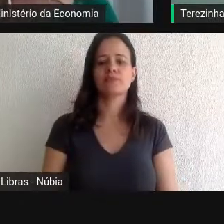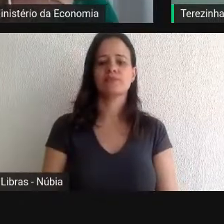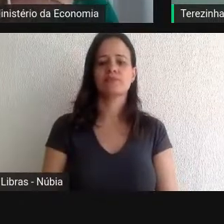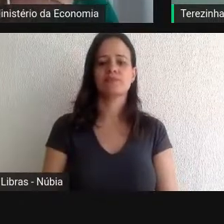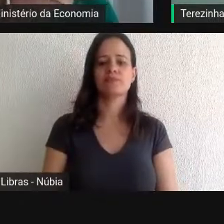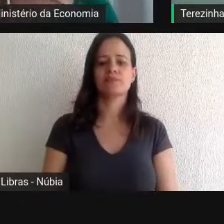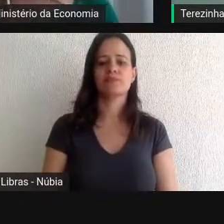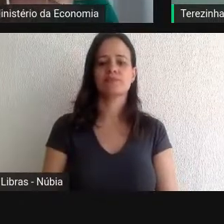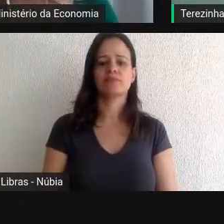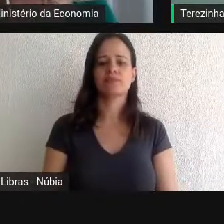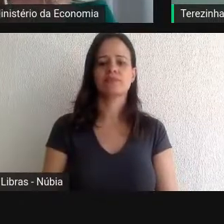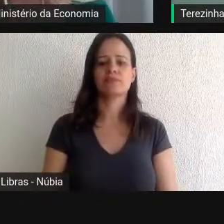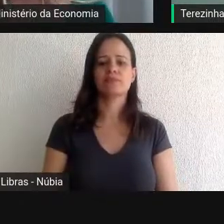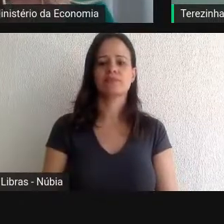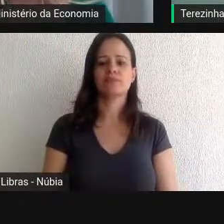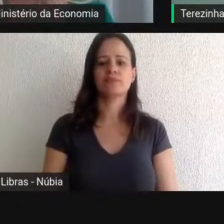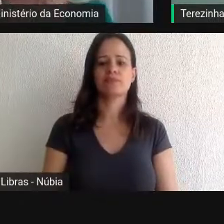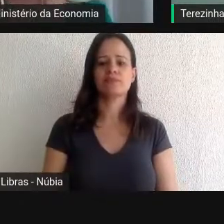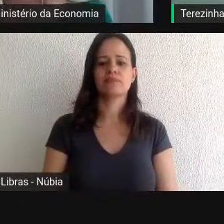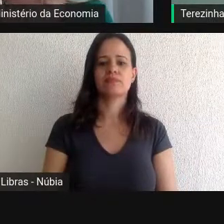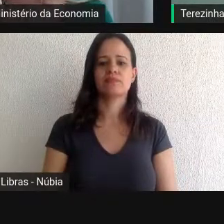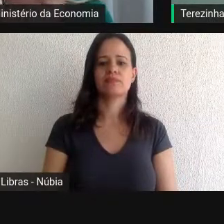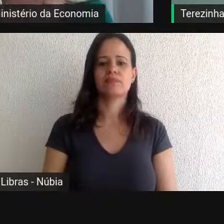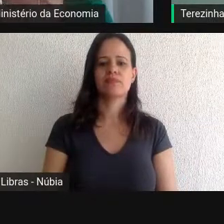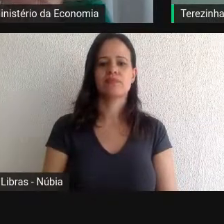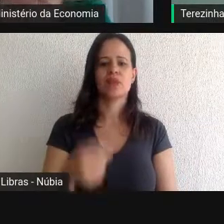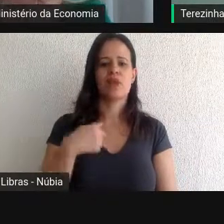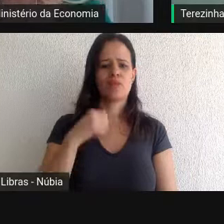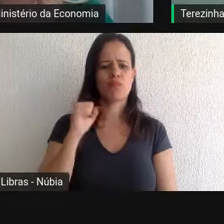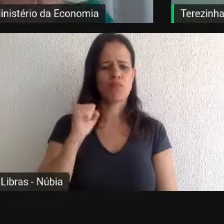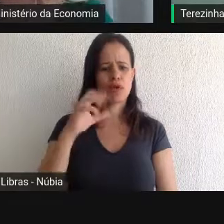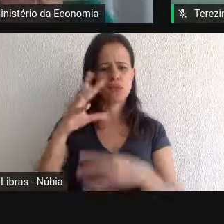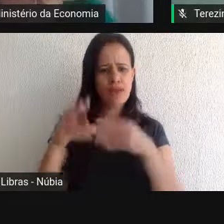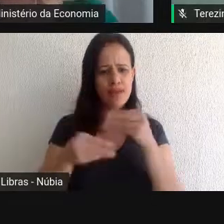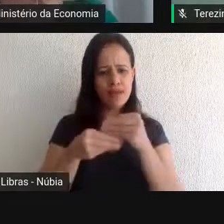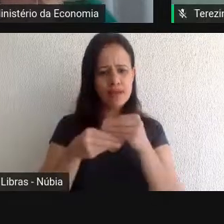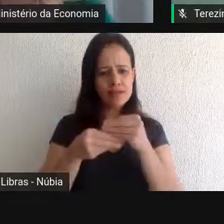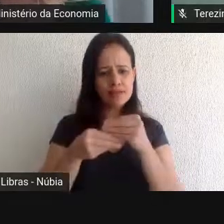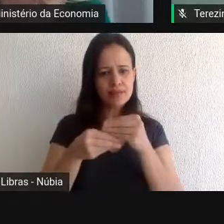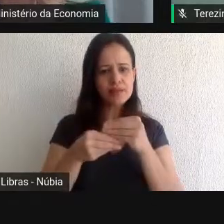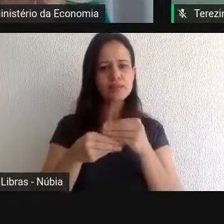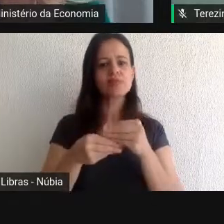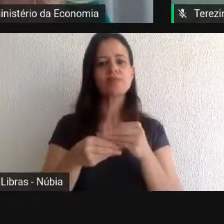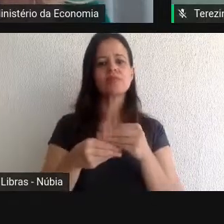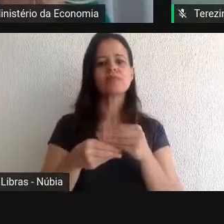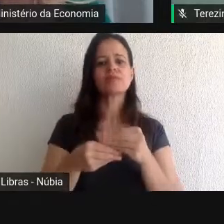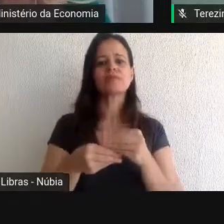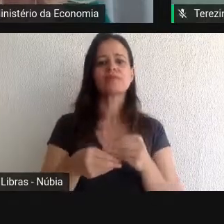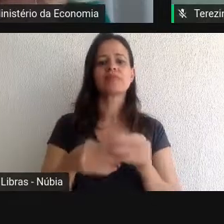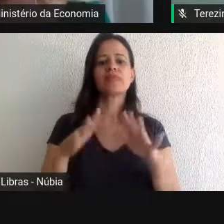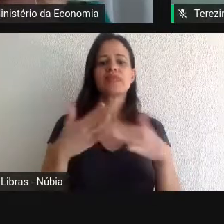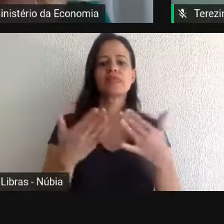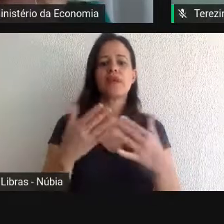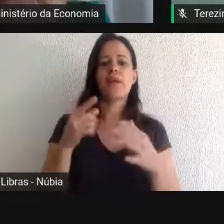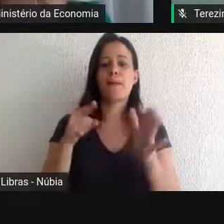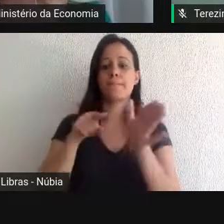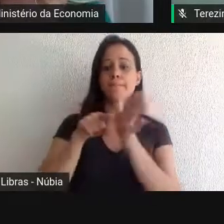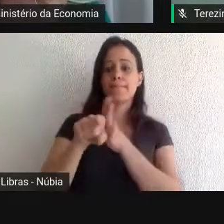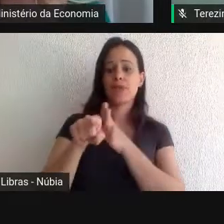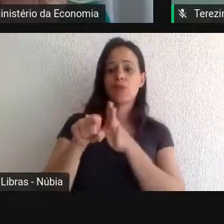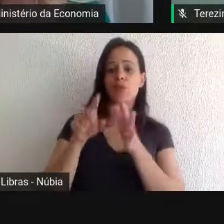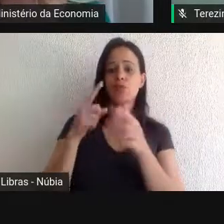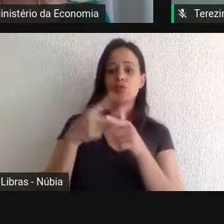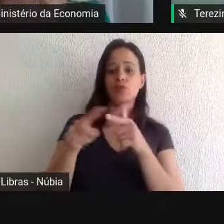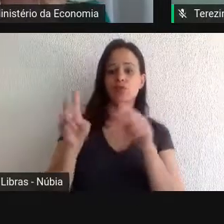Posso fazer um acréscimo à fala? Embora a pergunta seja